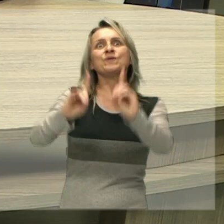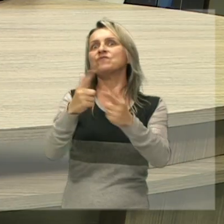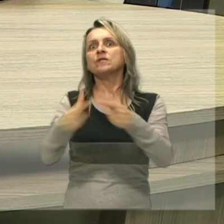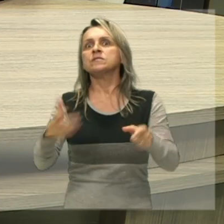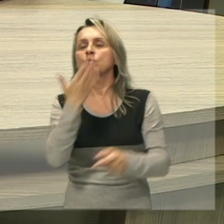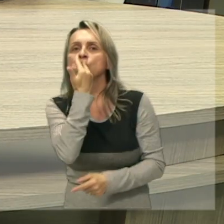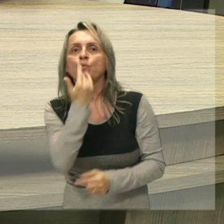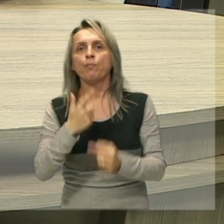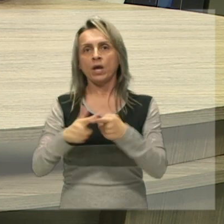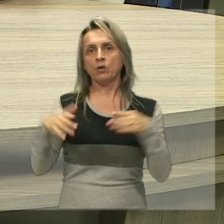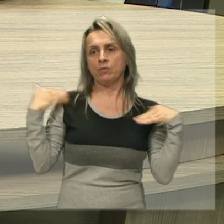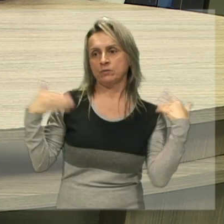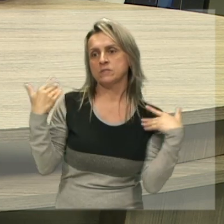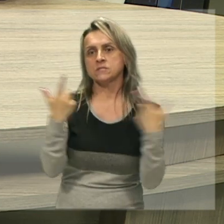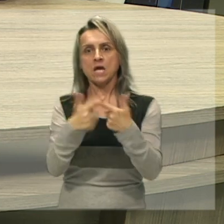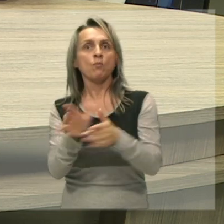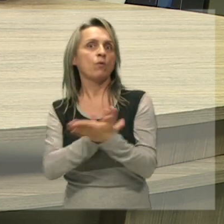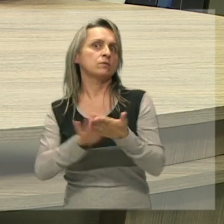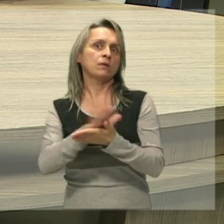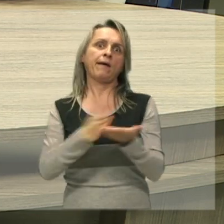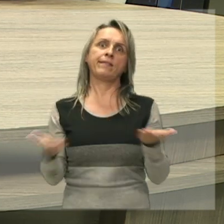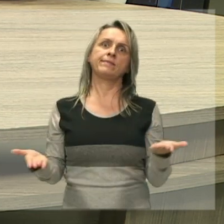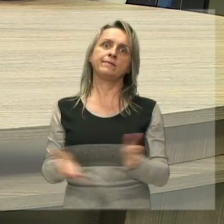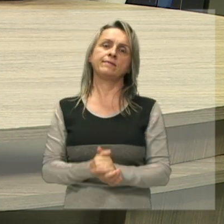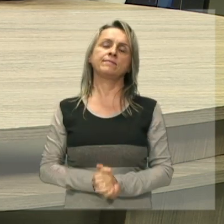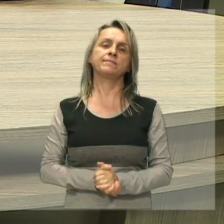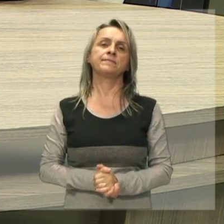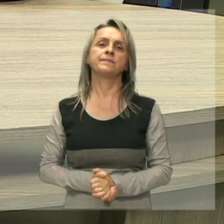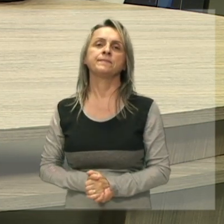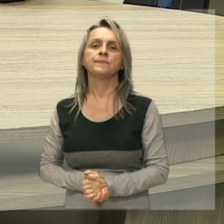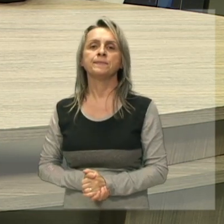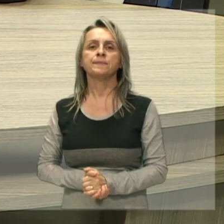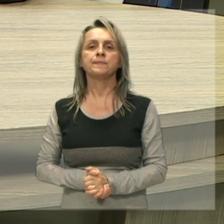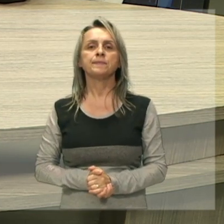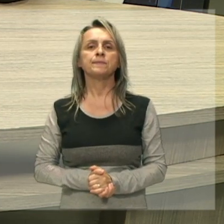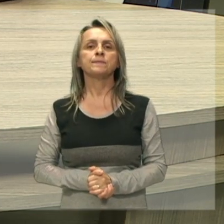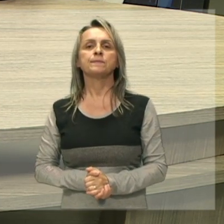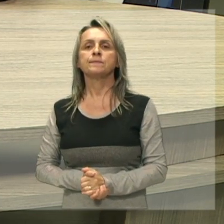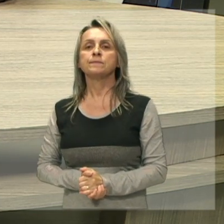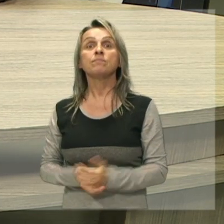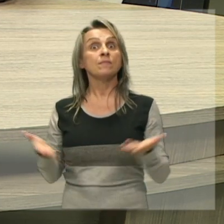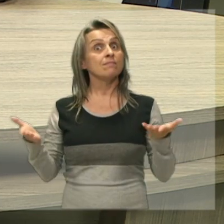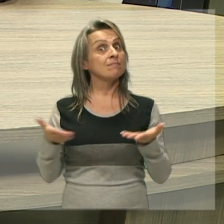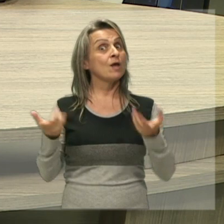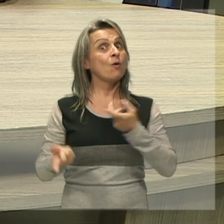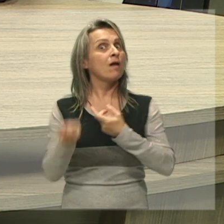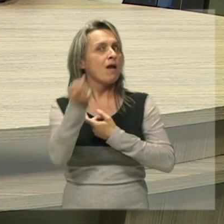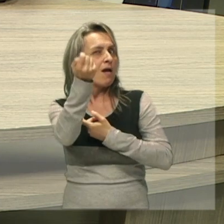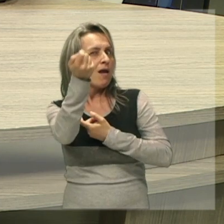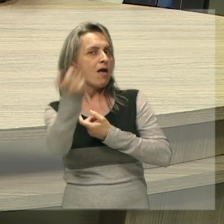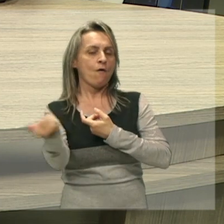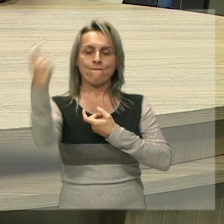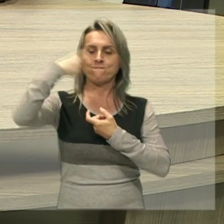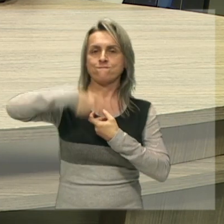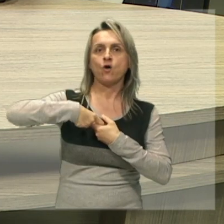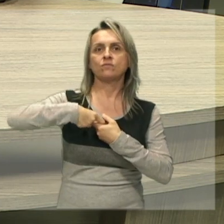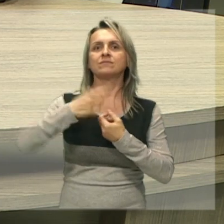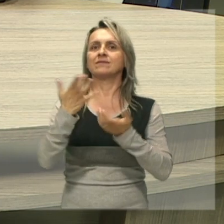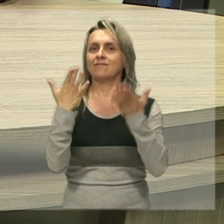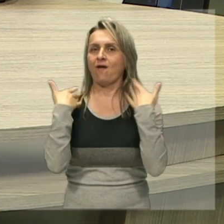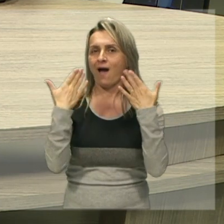agora daqui um pouco termina esse inverninho aí, né? Estamos entrando na primavera e vai voltar o verão e a gente recebe